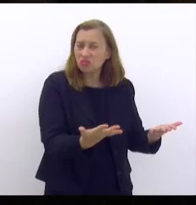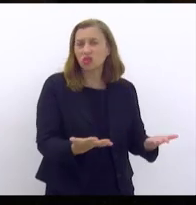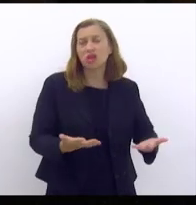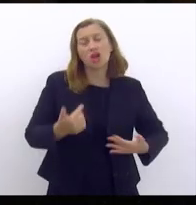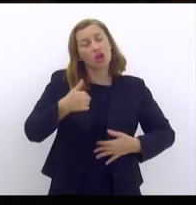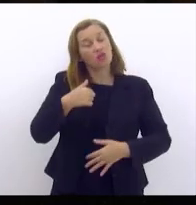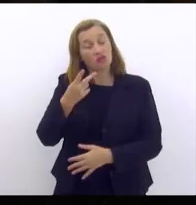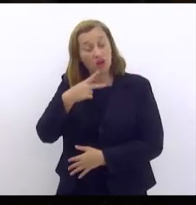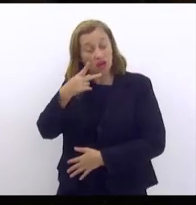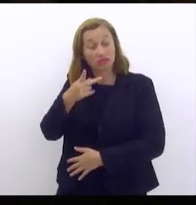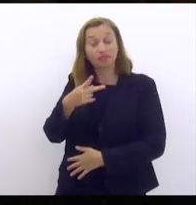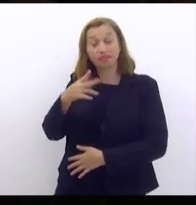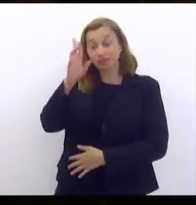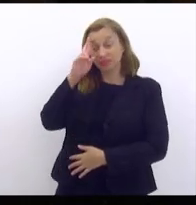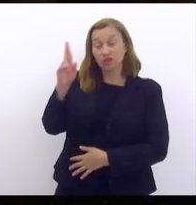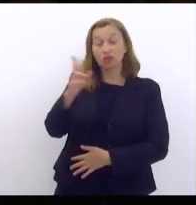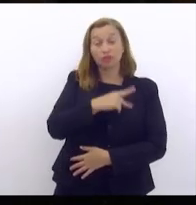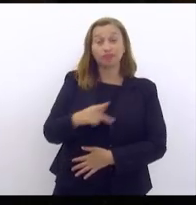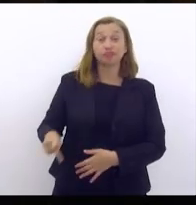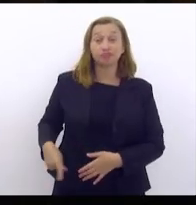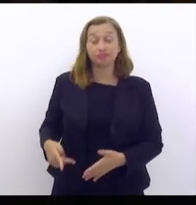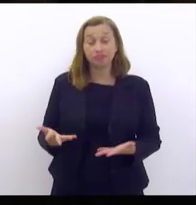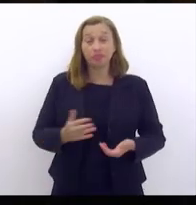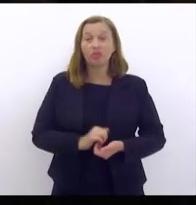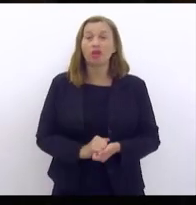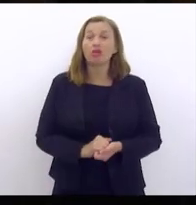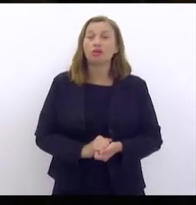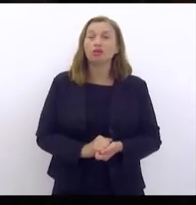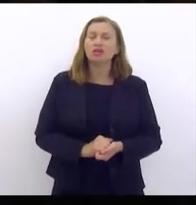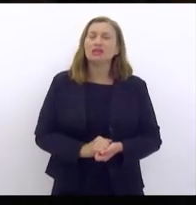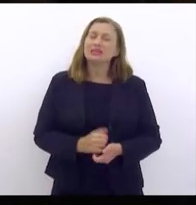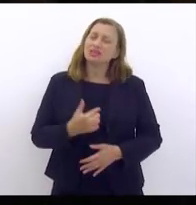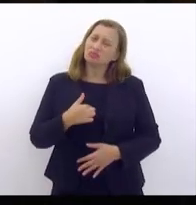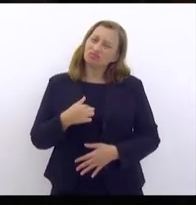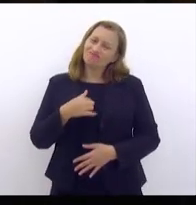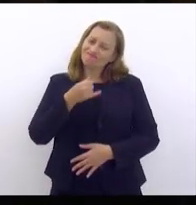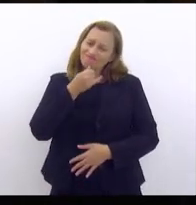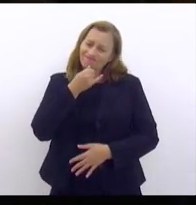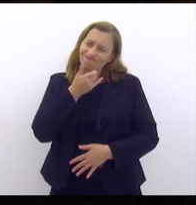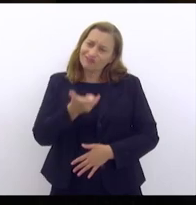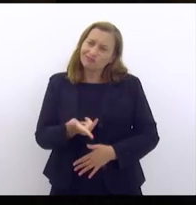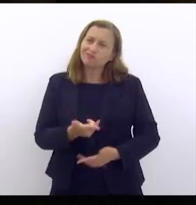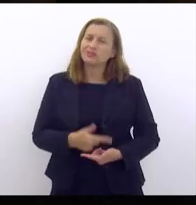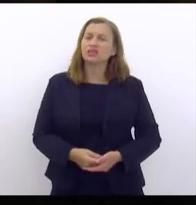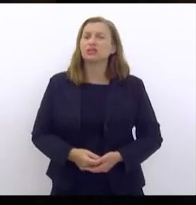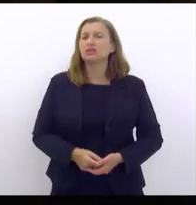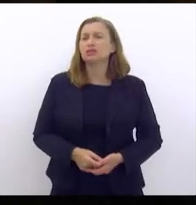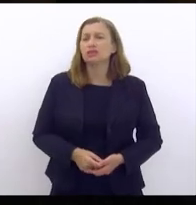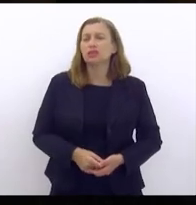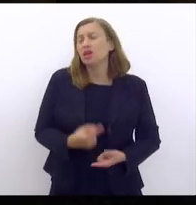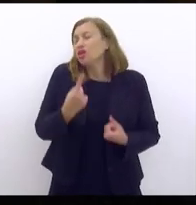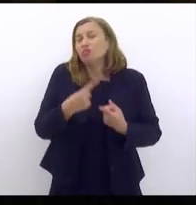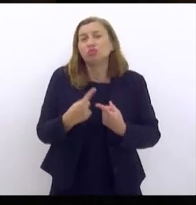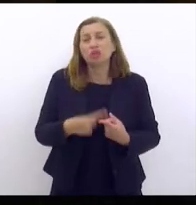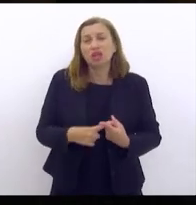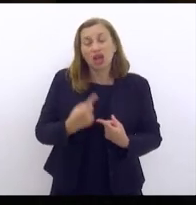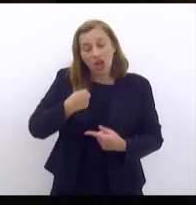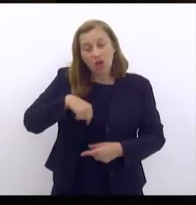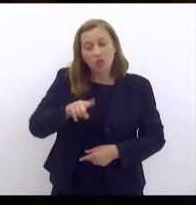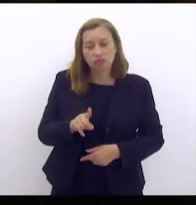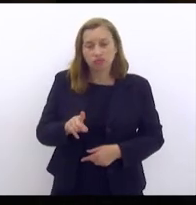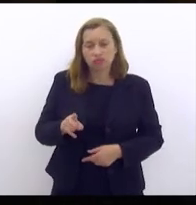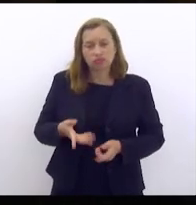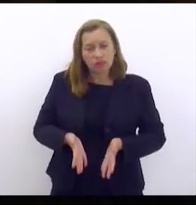eu confesso ao senhor, senhor presidente, que isso me incomoda muito. Porque eu fui